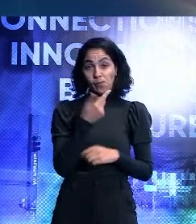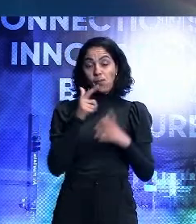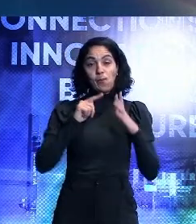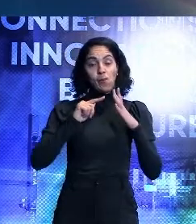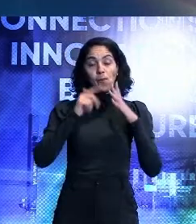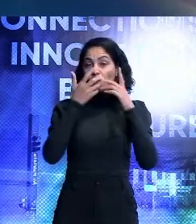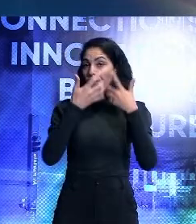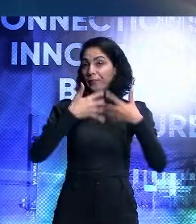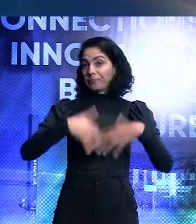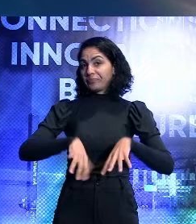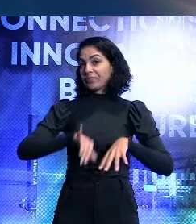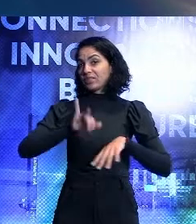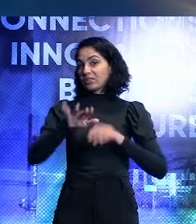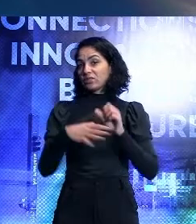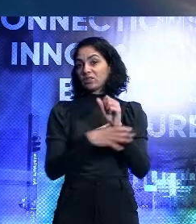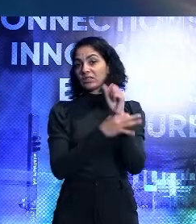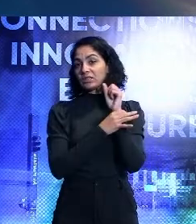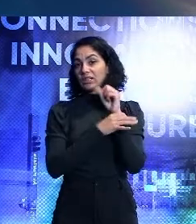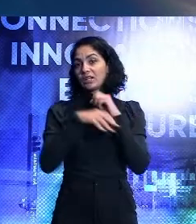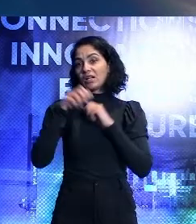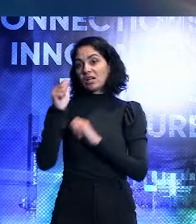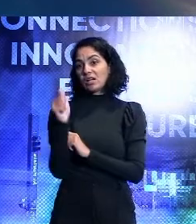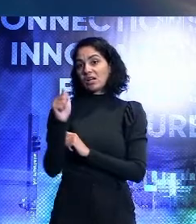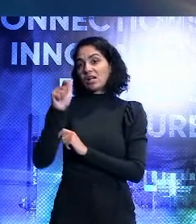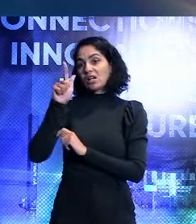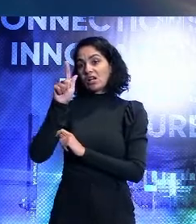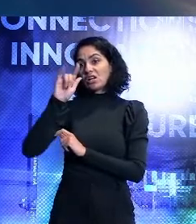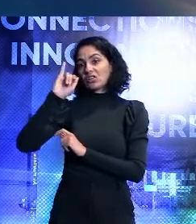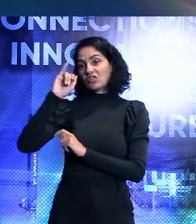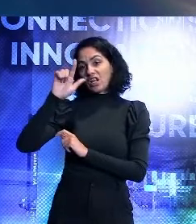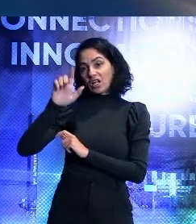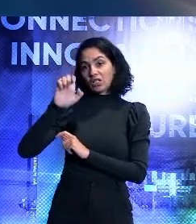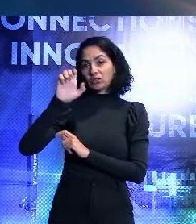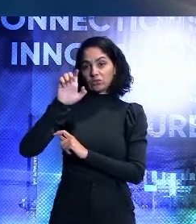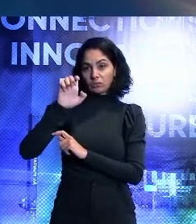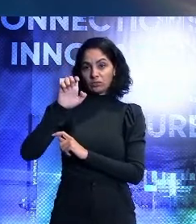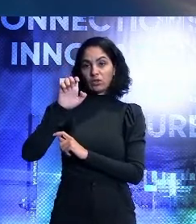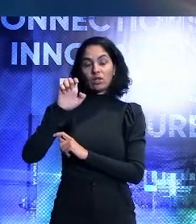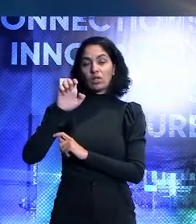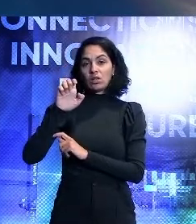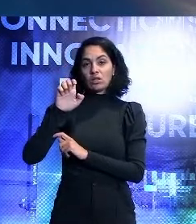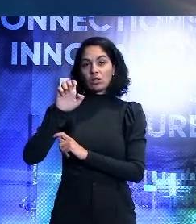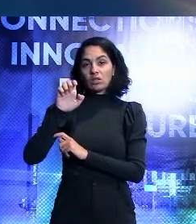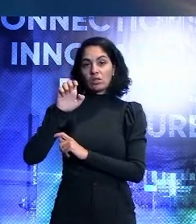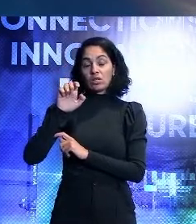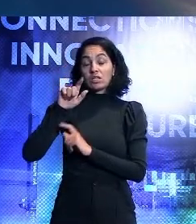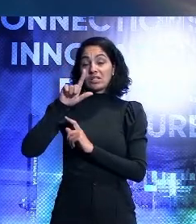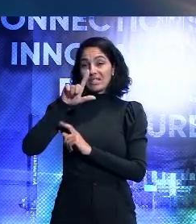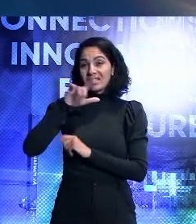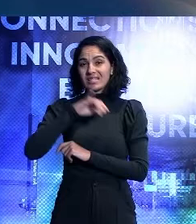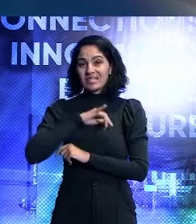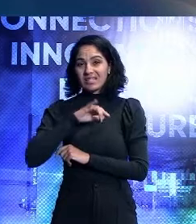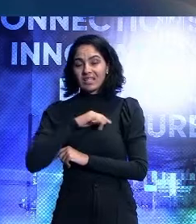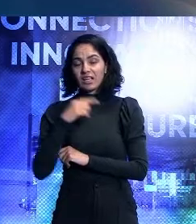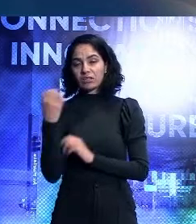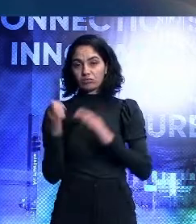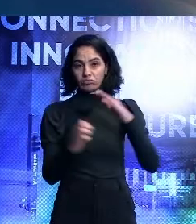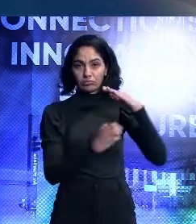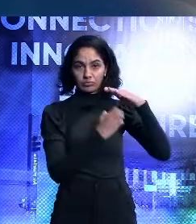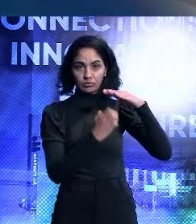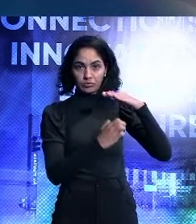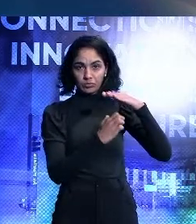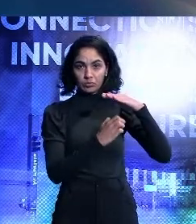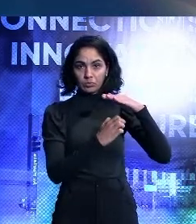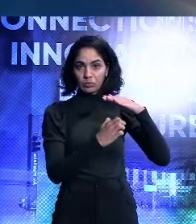sem segurança psicológica. Esse artigo diz que se você tem um Agile na empresa, mas na